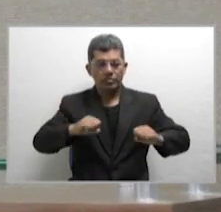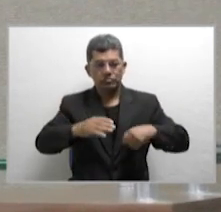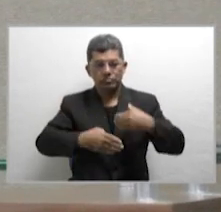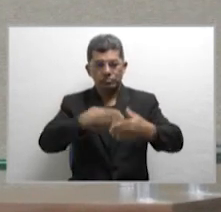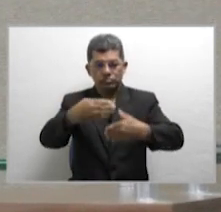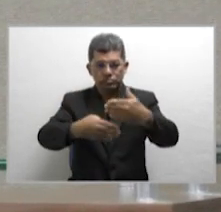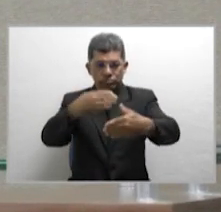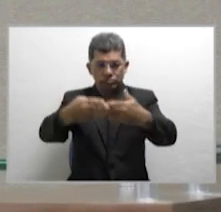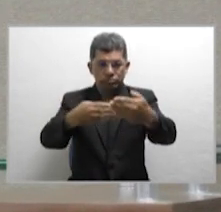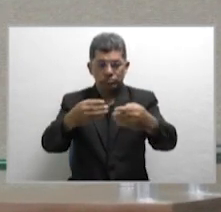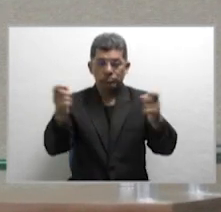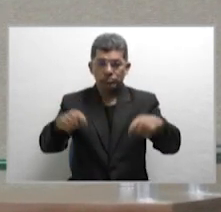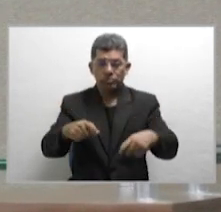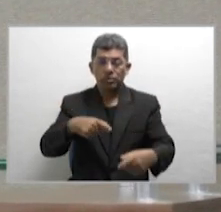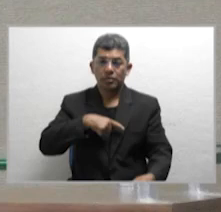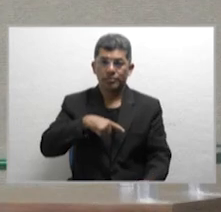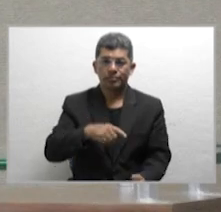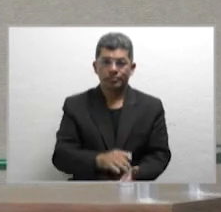e aqueles que